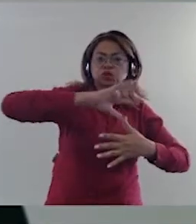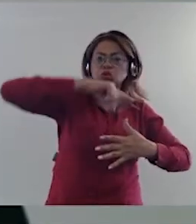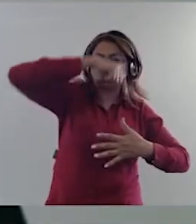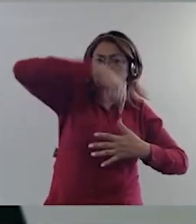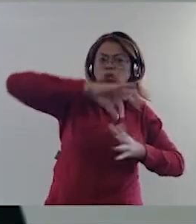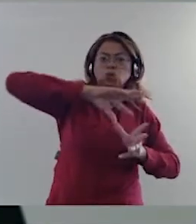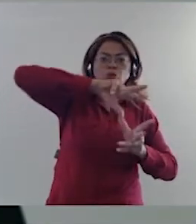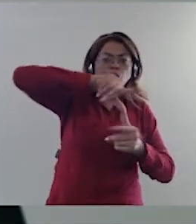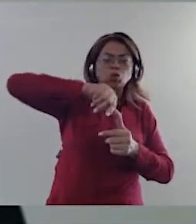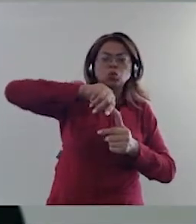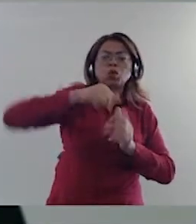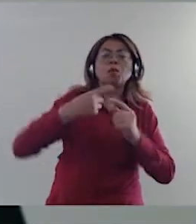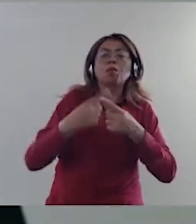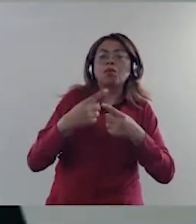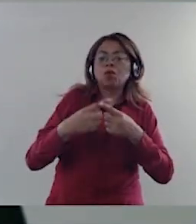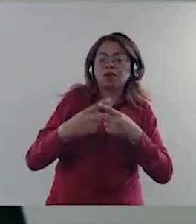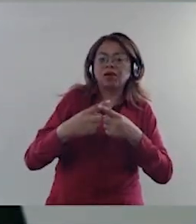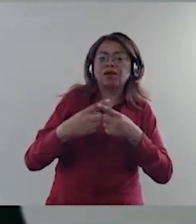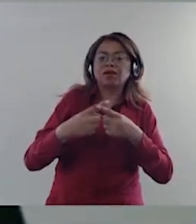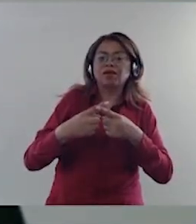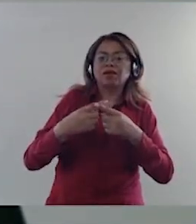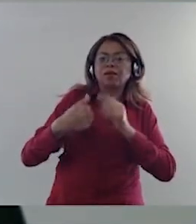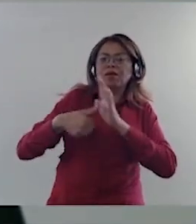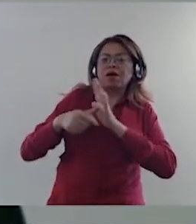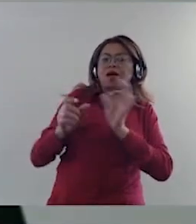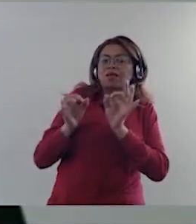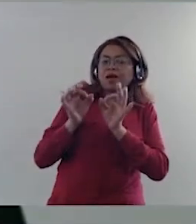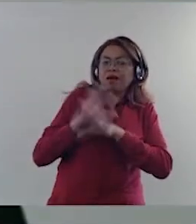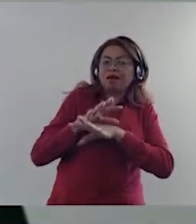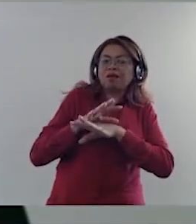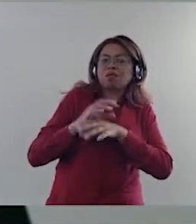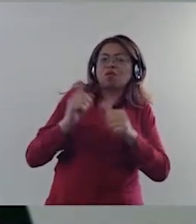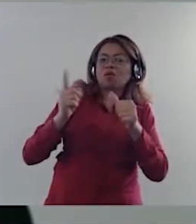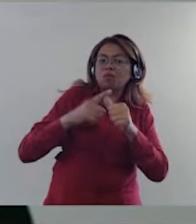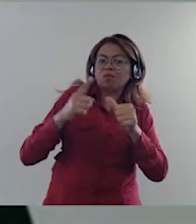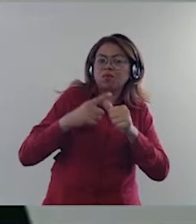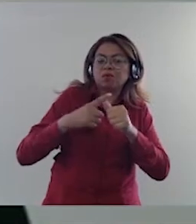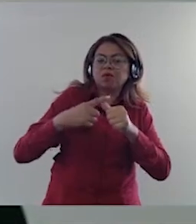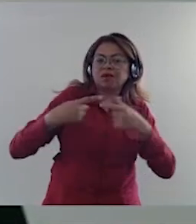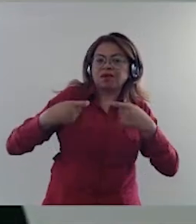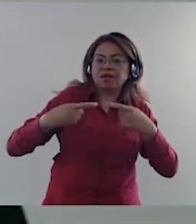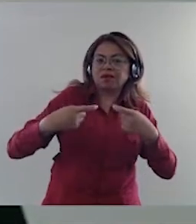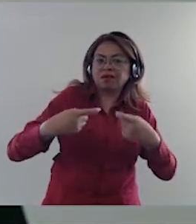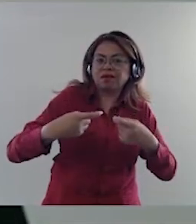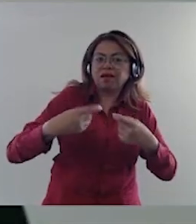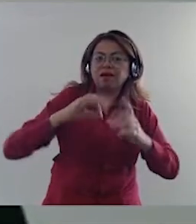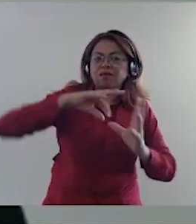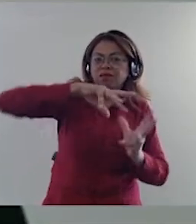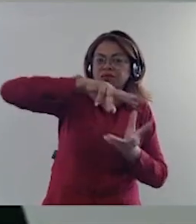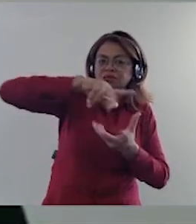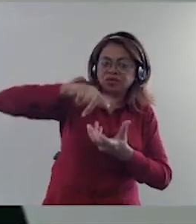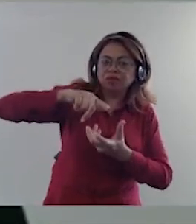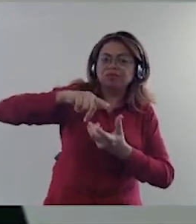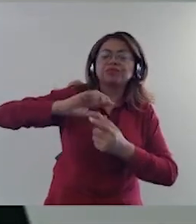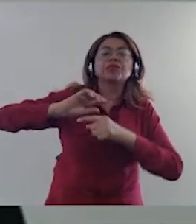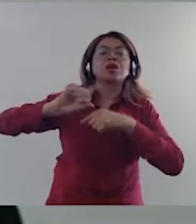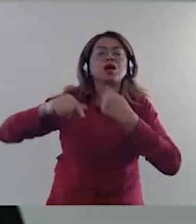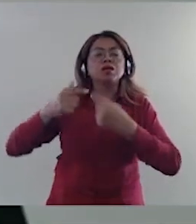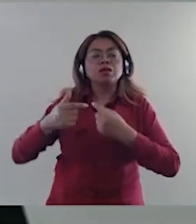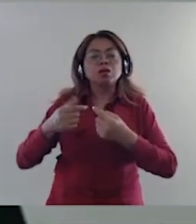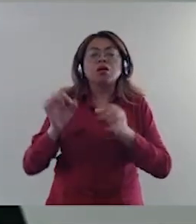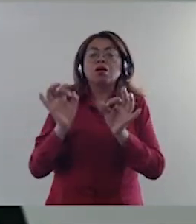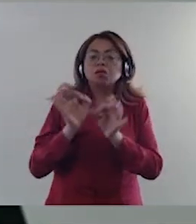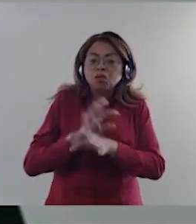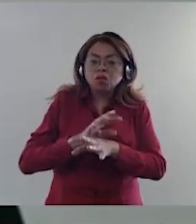Mundial, a centralidade do direito civil voltou-se para a